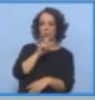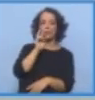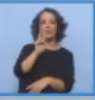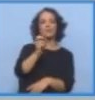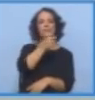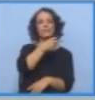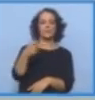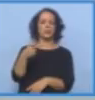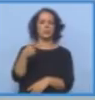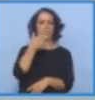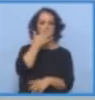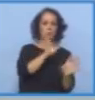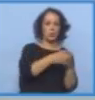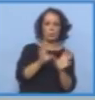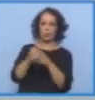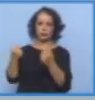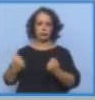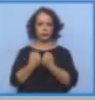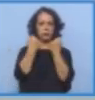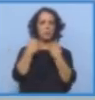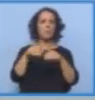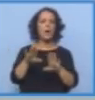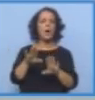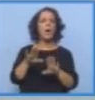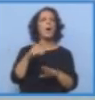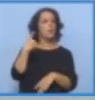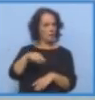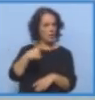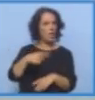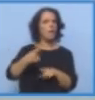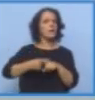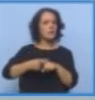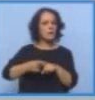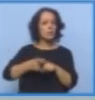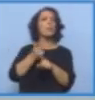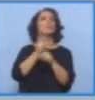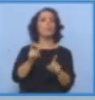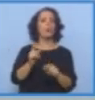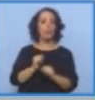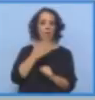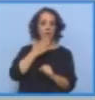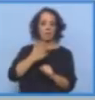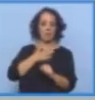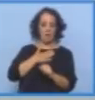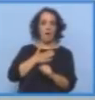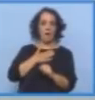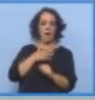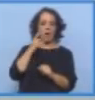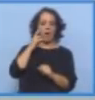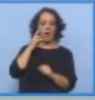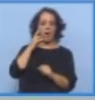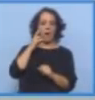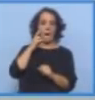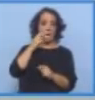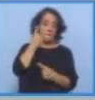de confronto entre dois grupos, é também um texto interessante, porque nos mostra que mesmo aqueles que porventura